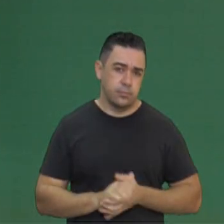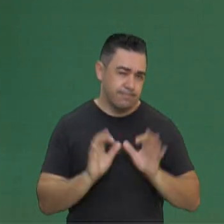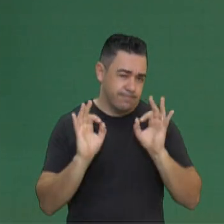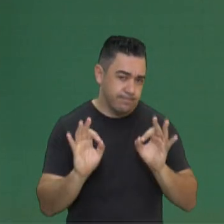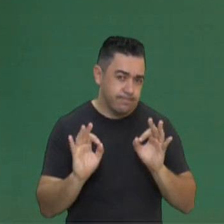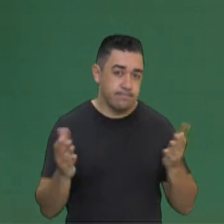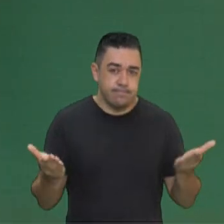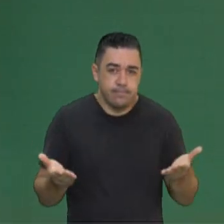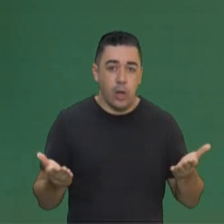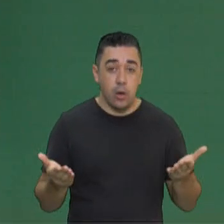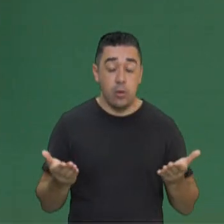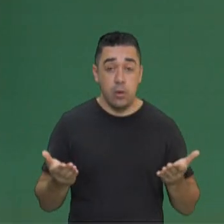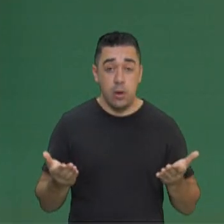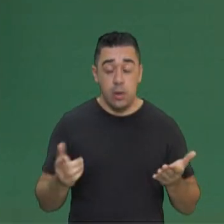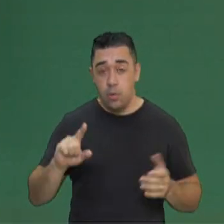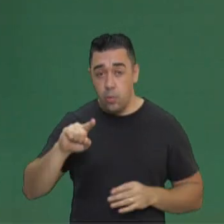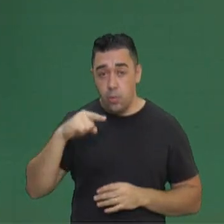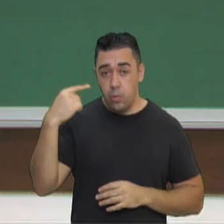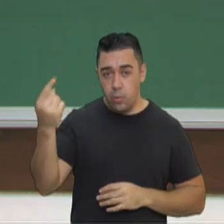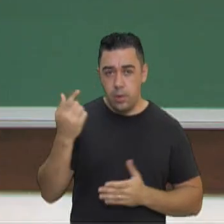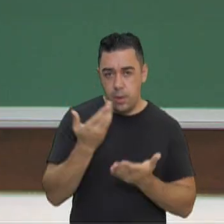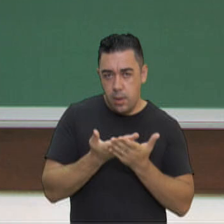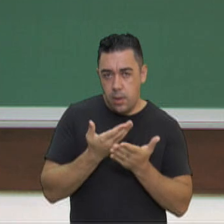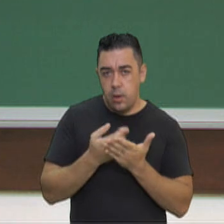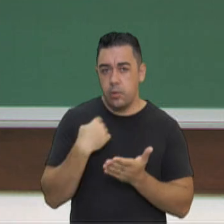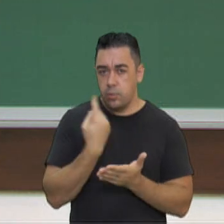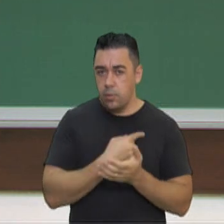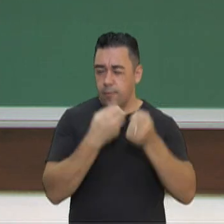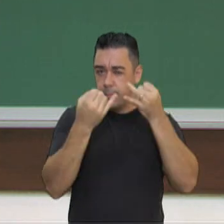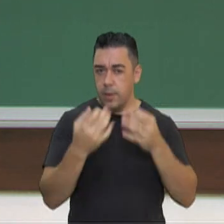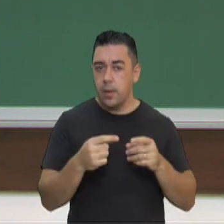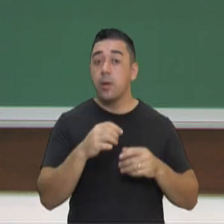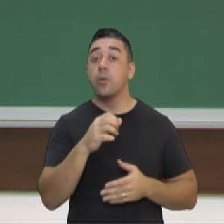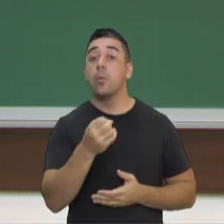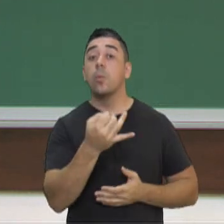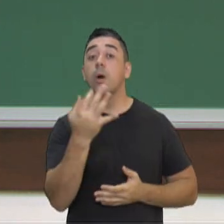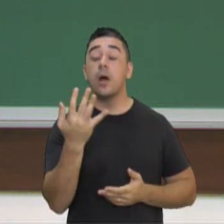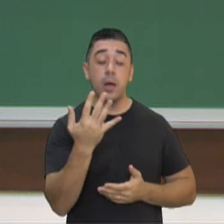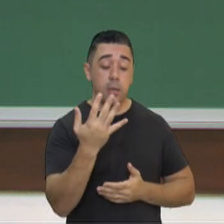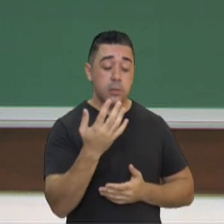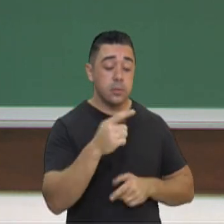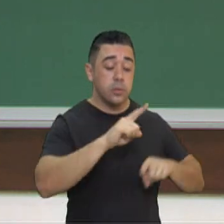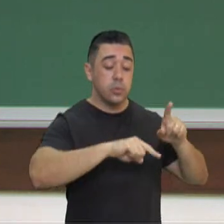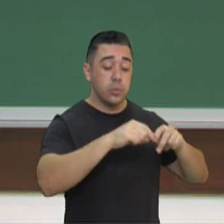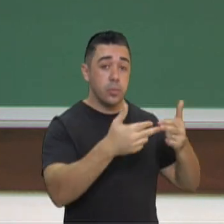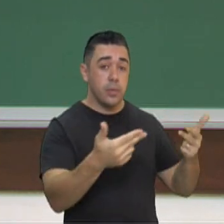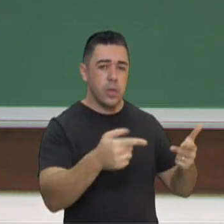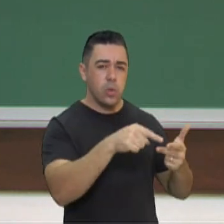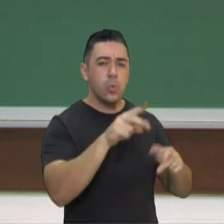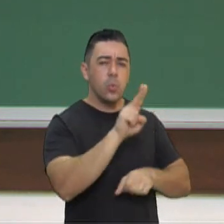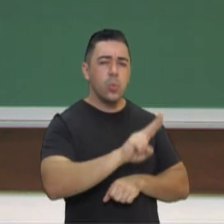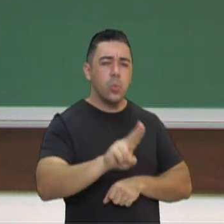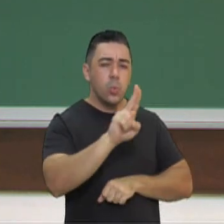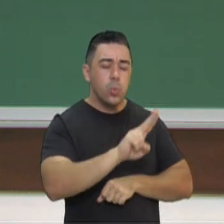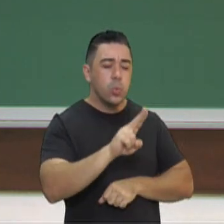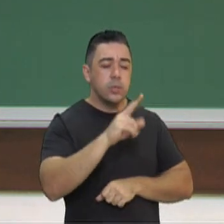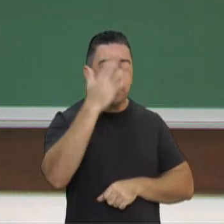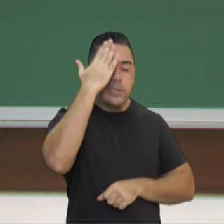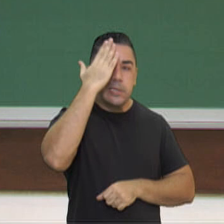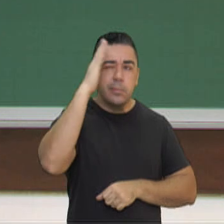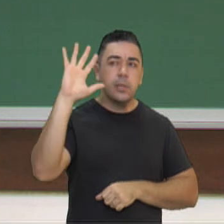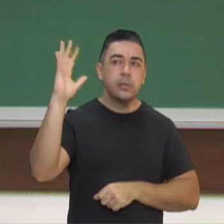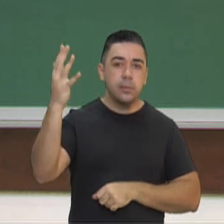Certo? Então, na nossa próxima aula, nós estaremos falando sobre quais instrumentos os meteorologistas usam.